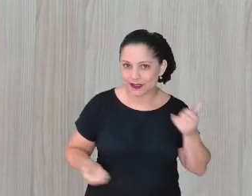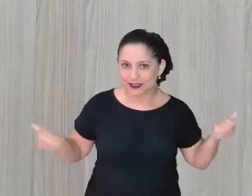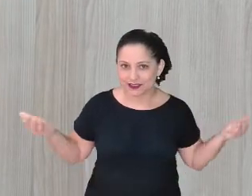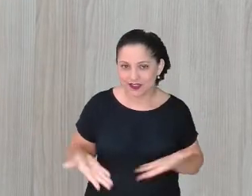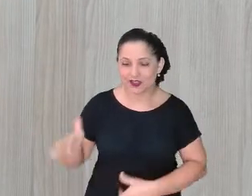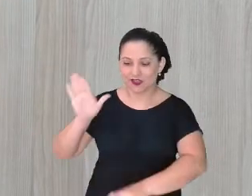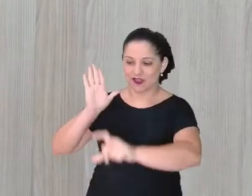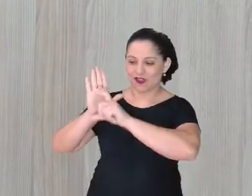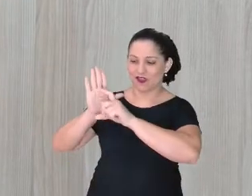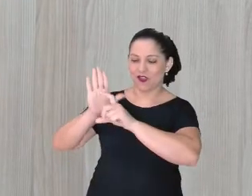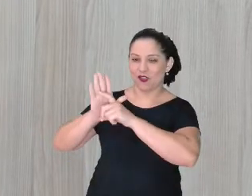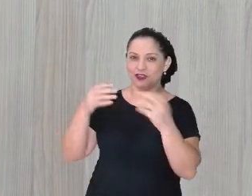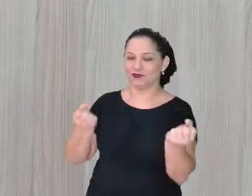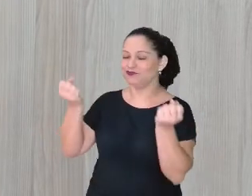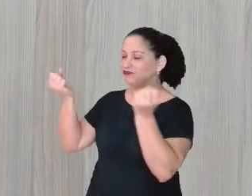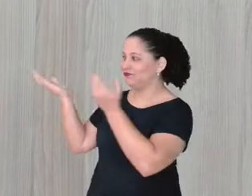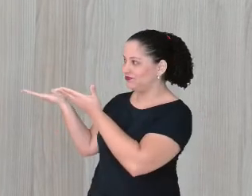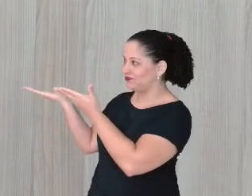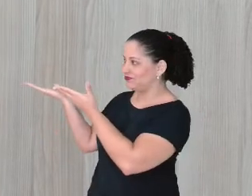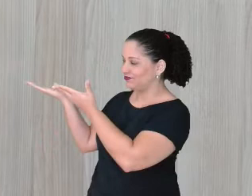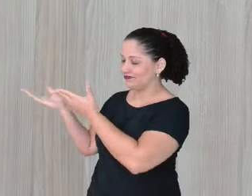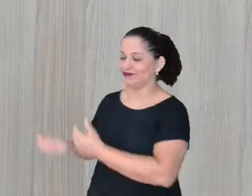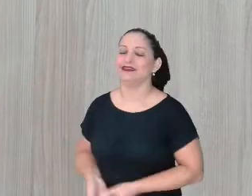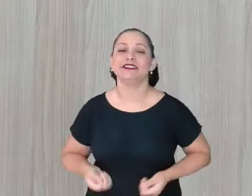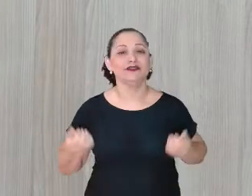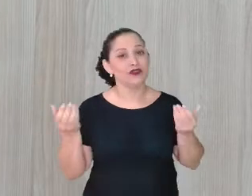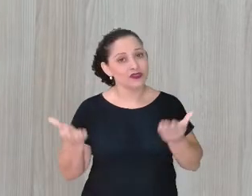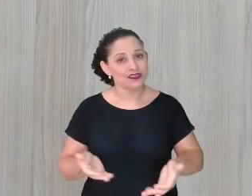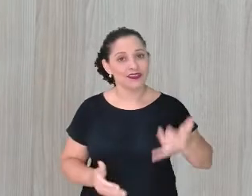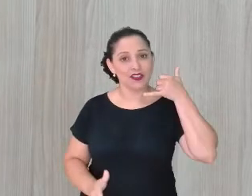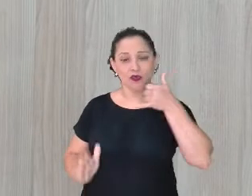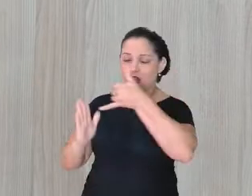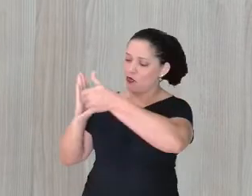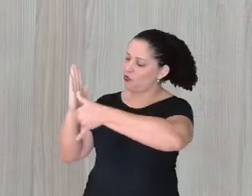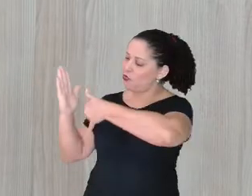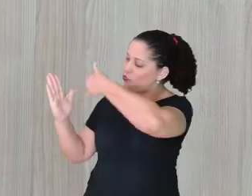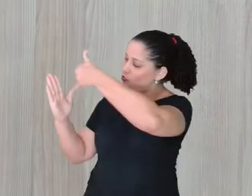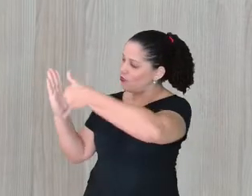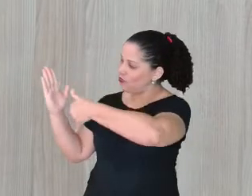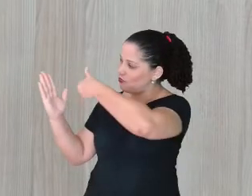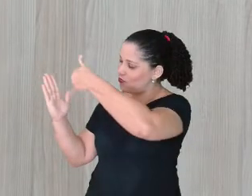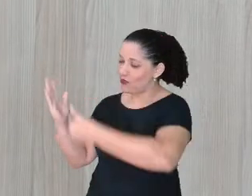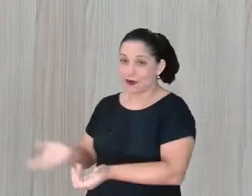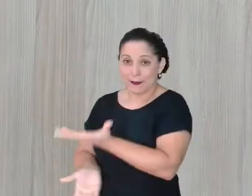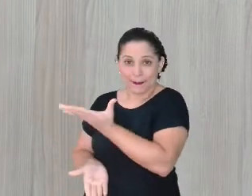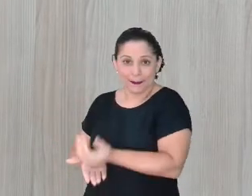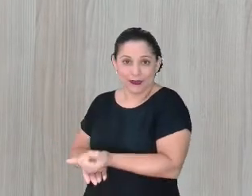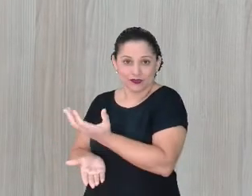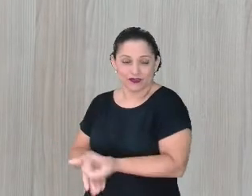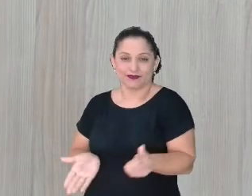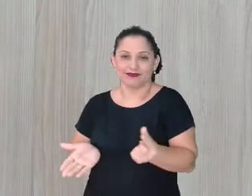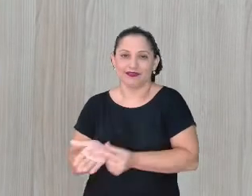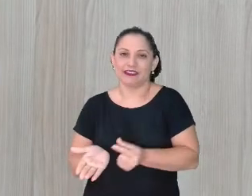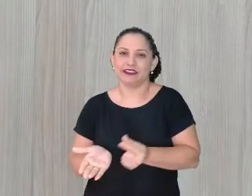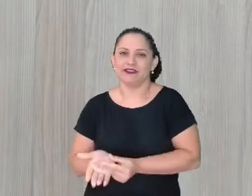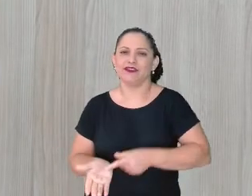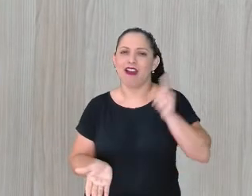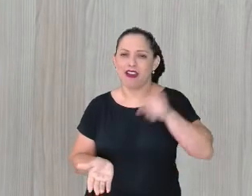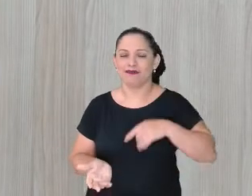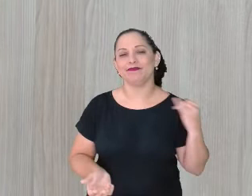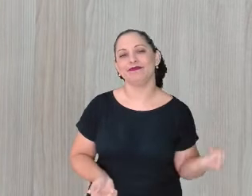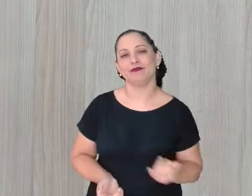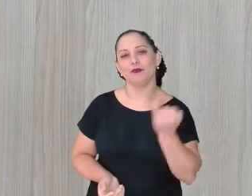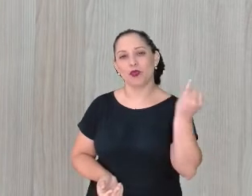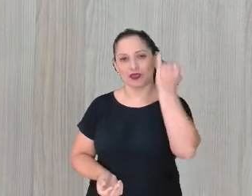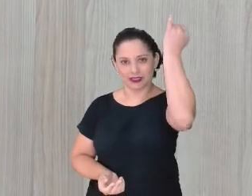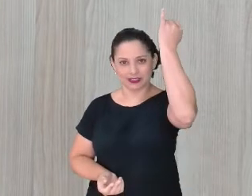QR Codes na sua telinha, direciona, né, o teu celular e baixa o aplicativo, que é importante a